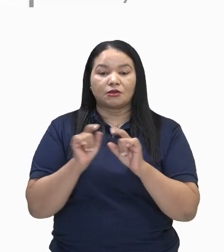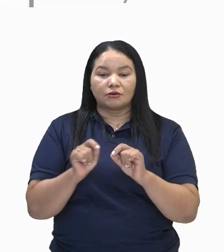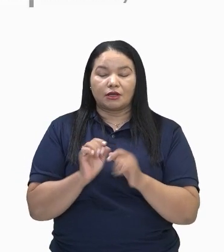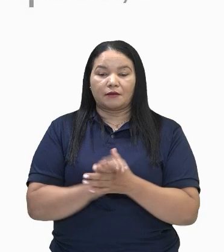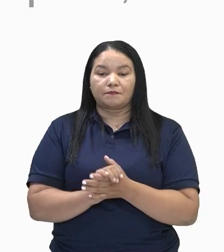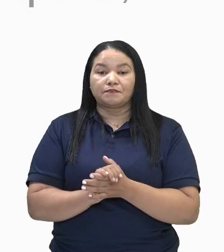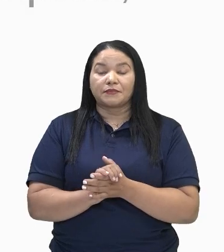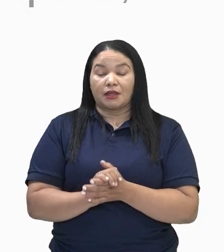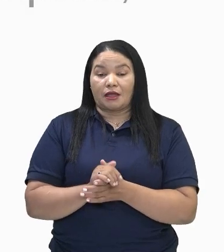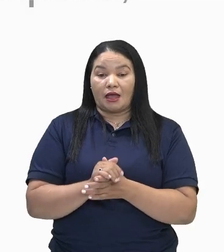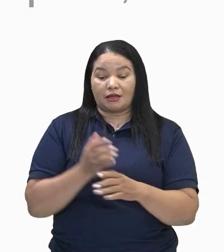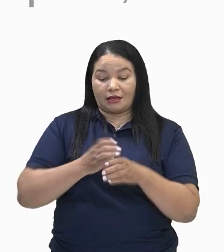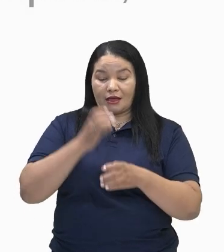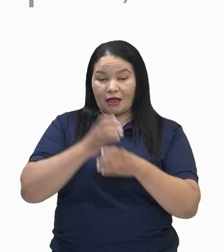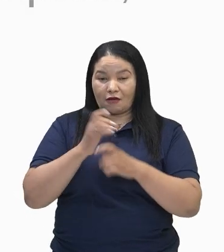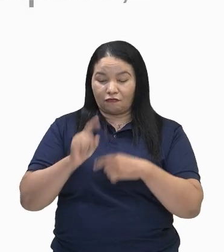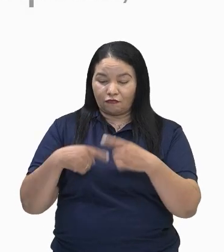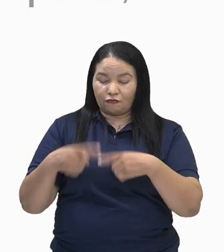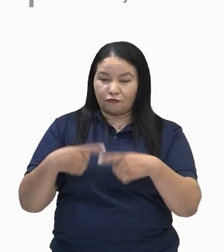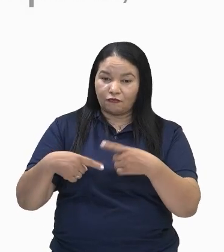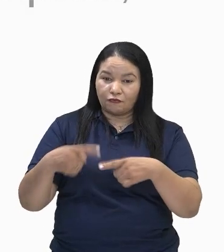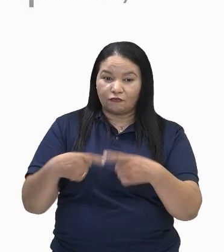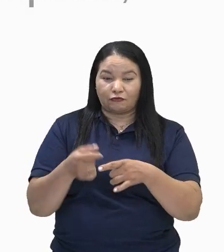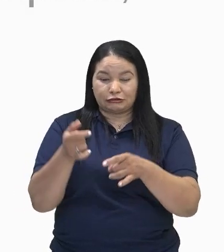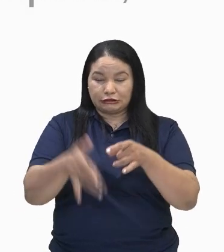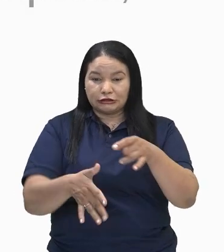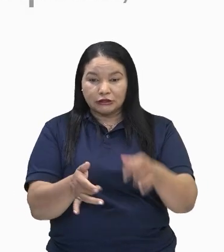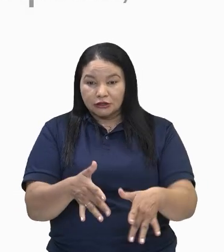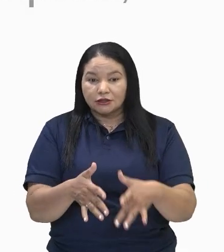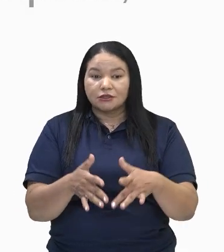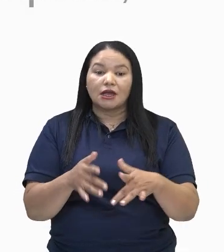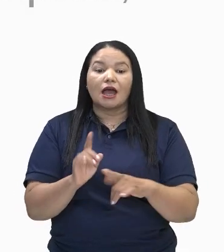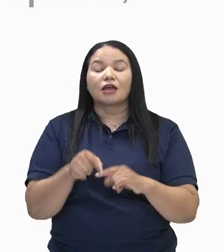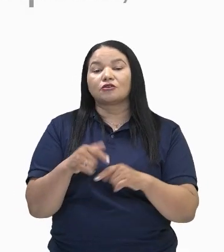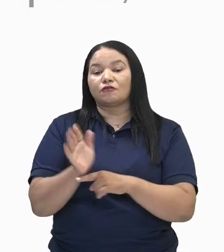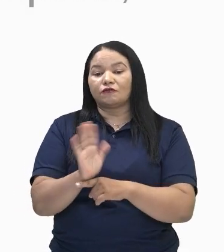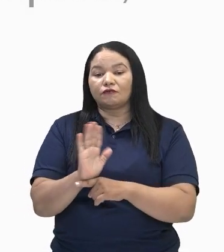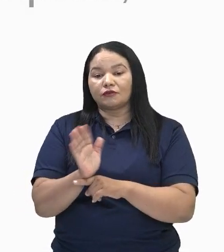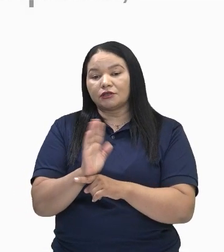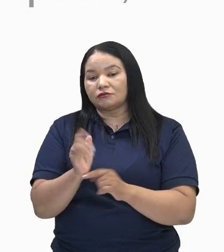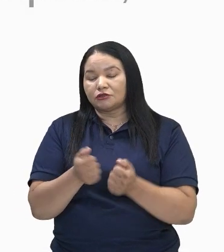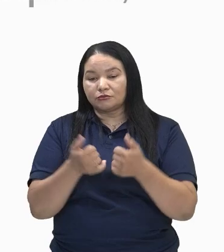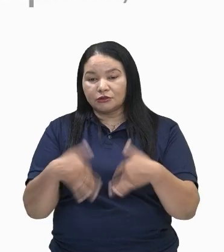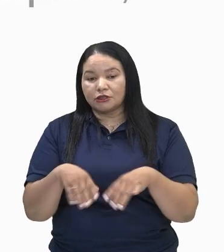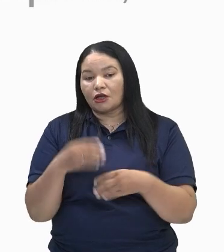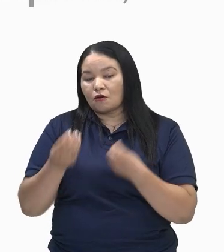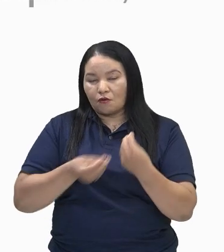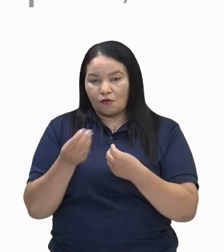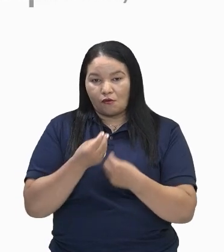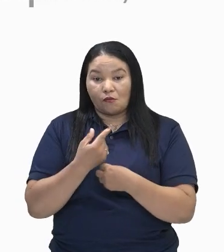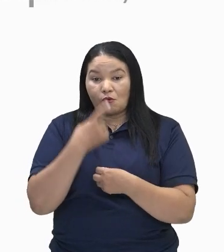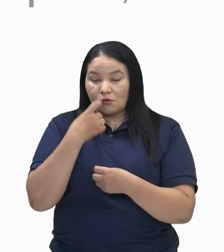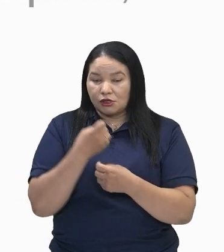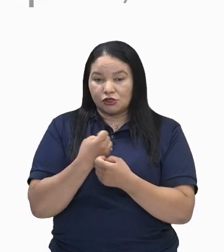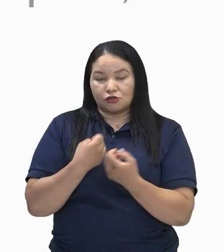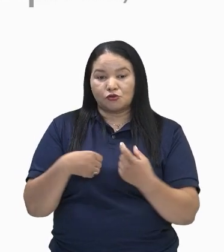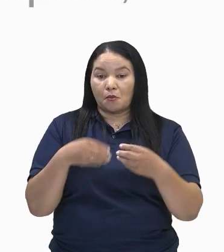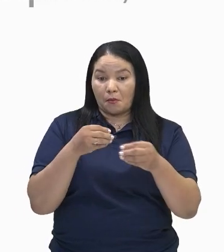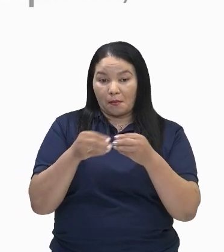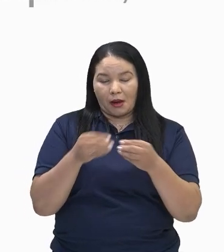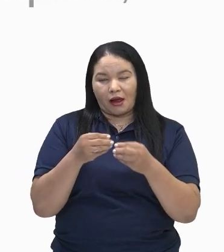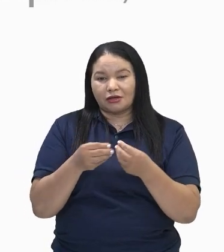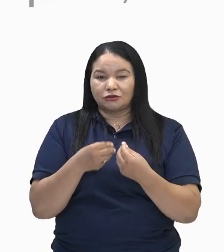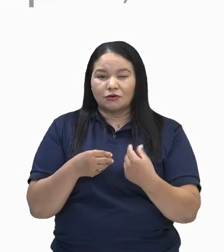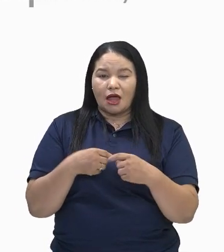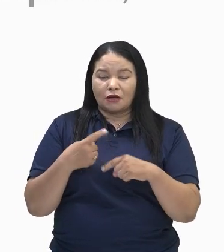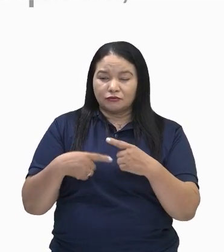de uma garrafa plástica descartada de maneira inadequada, o vídeo ilustra como o lixo plástico pode viajar